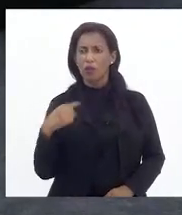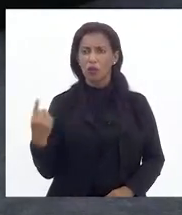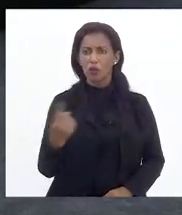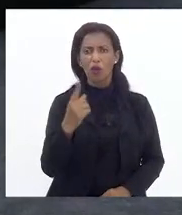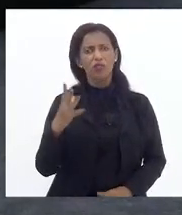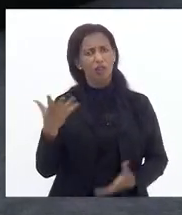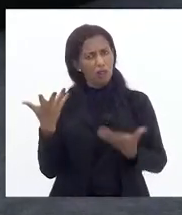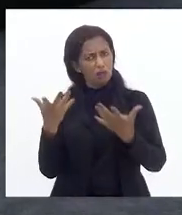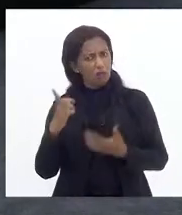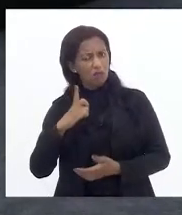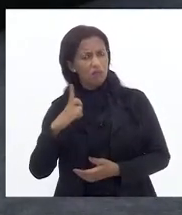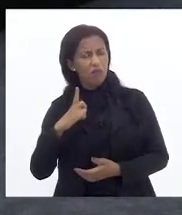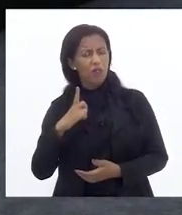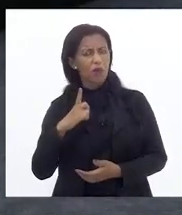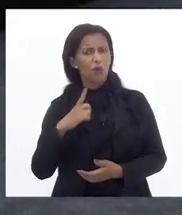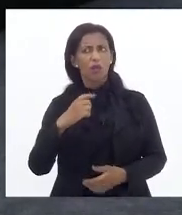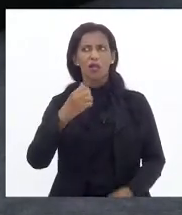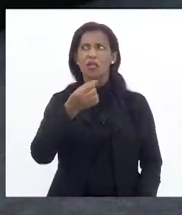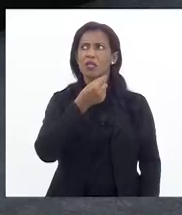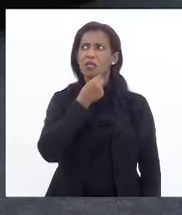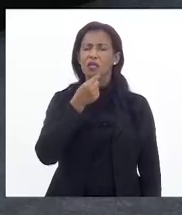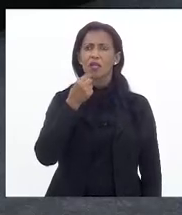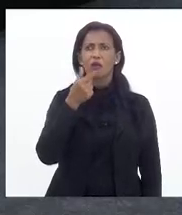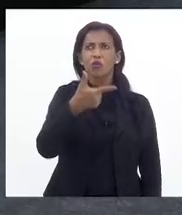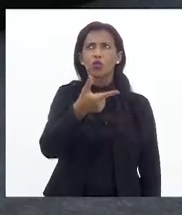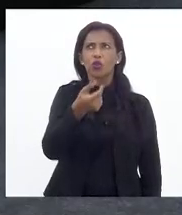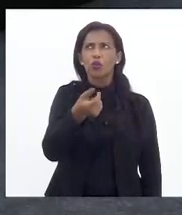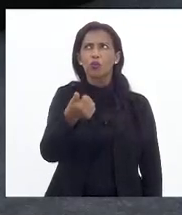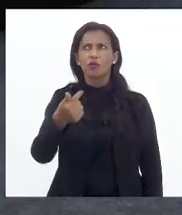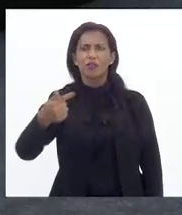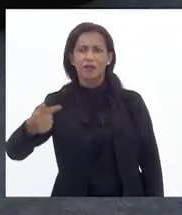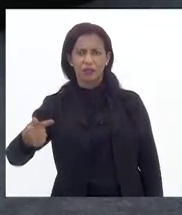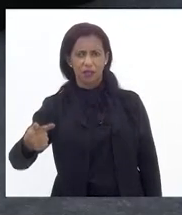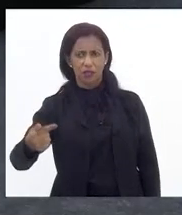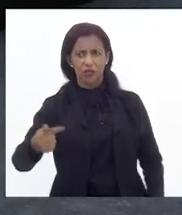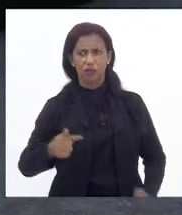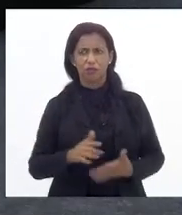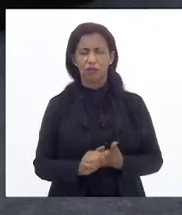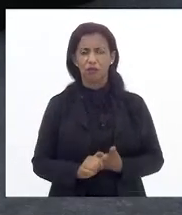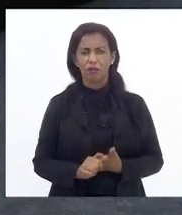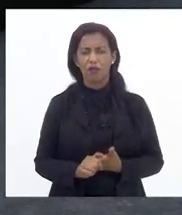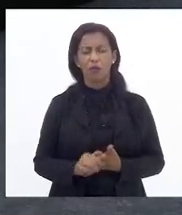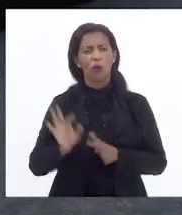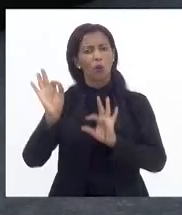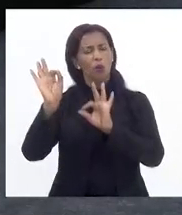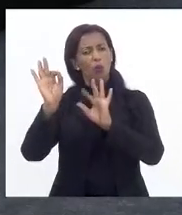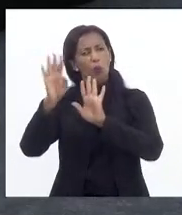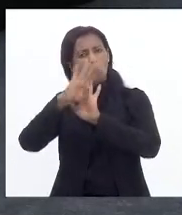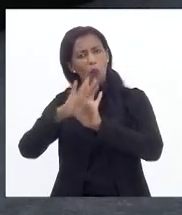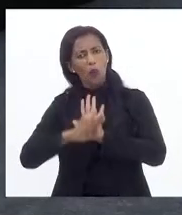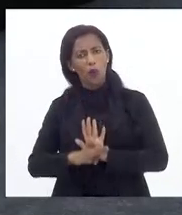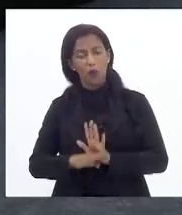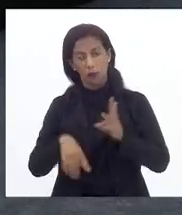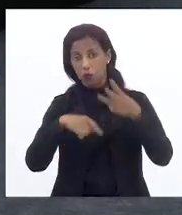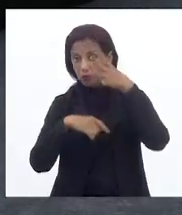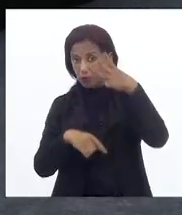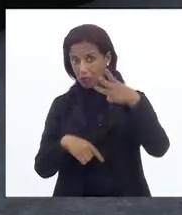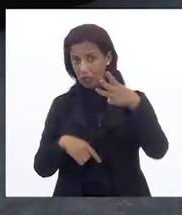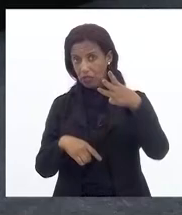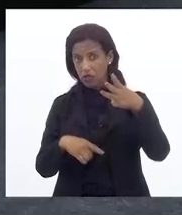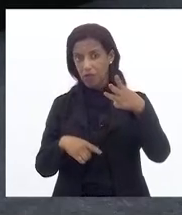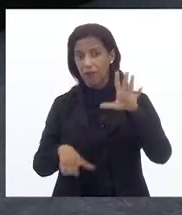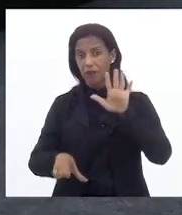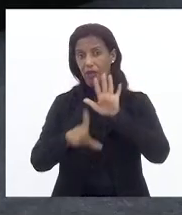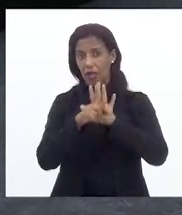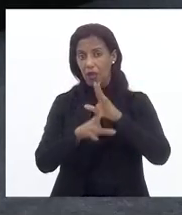ao regime de recuperação fiscal em setembro de 2017 é um programa com cães programas a